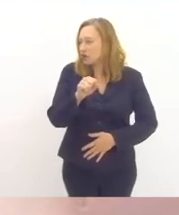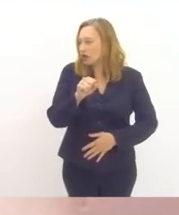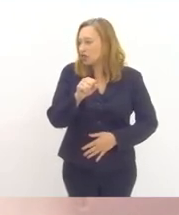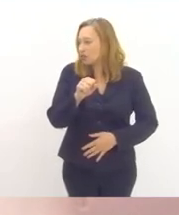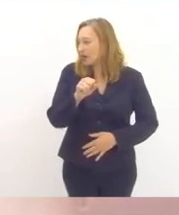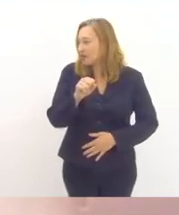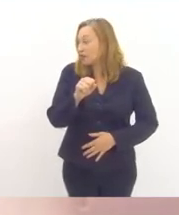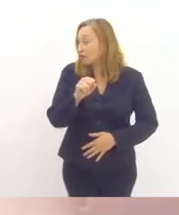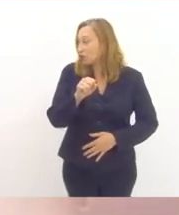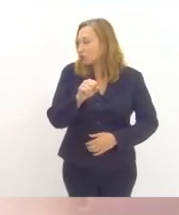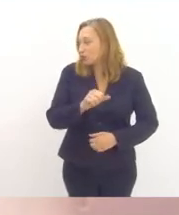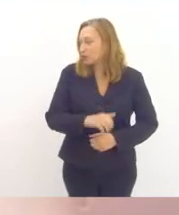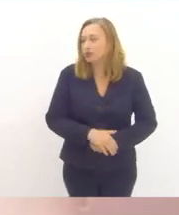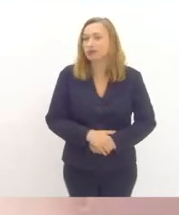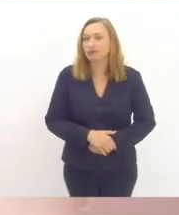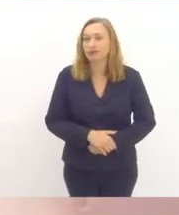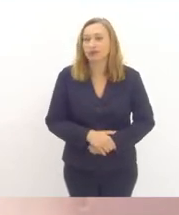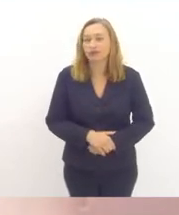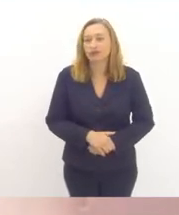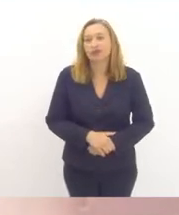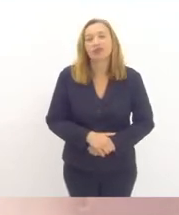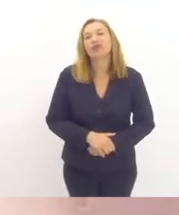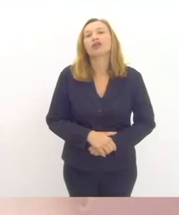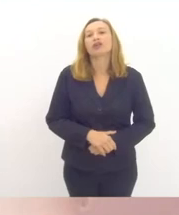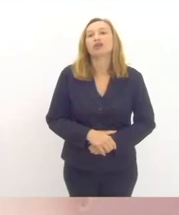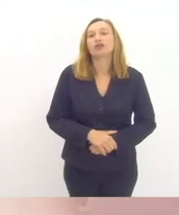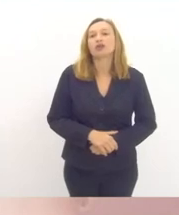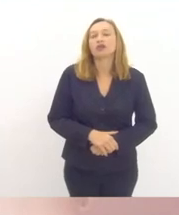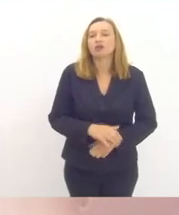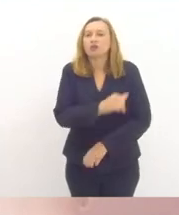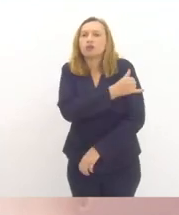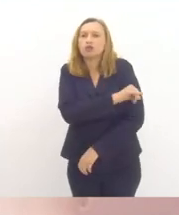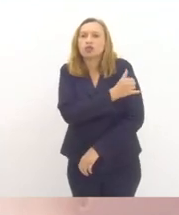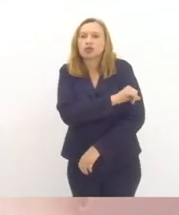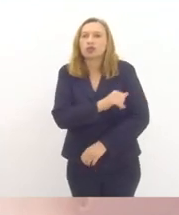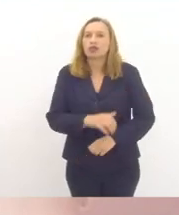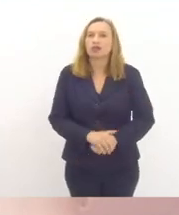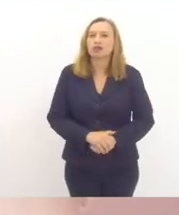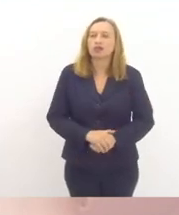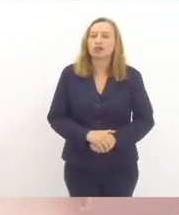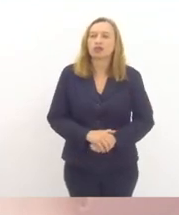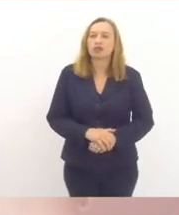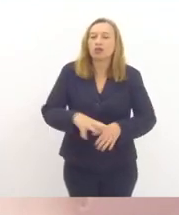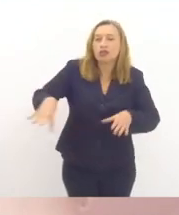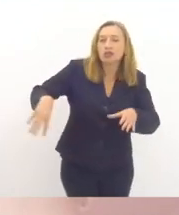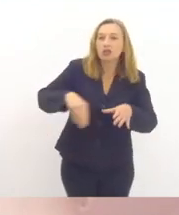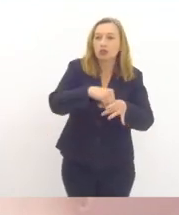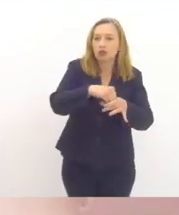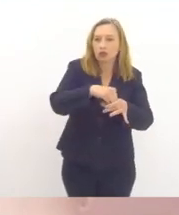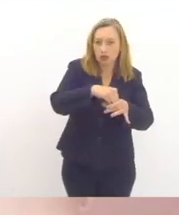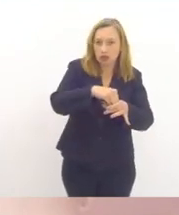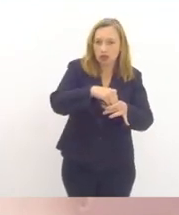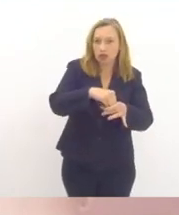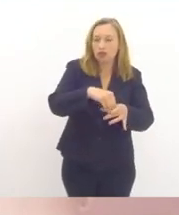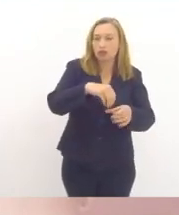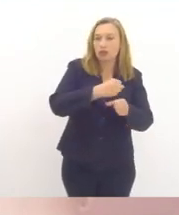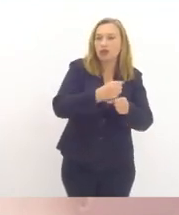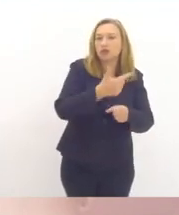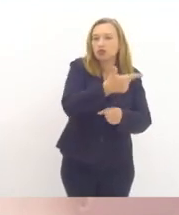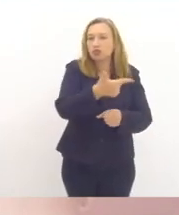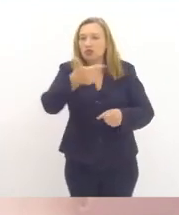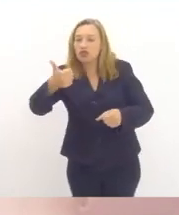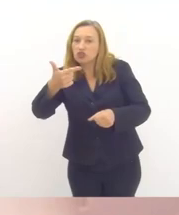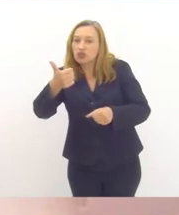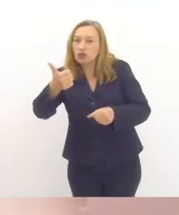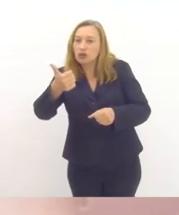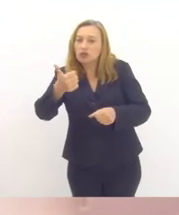justamente que a reforma do ensino médio em 2022 no Rio de Janeiro não fosse uma reforma a ser implantada, mas que o ano de 2022 fosse interpretado como um